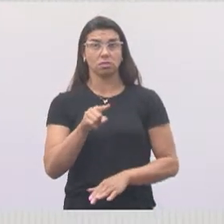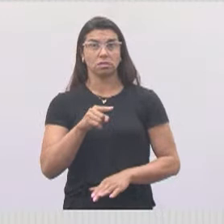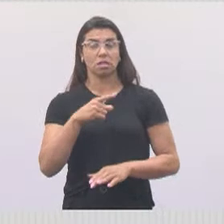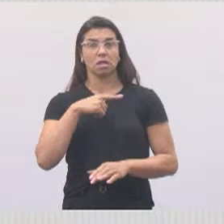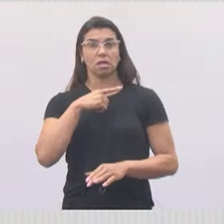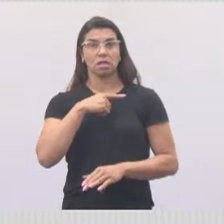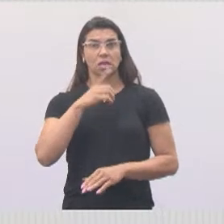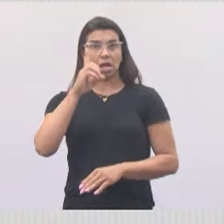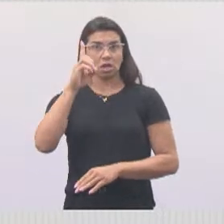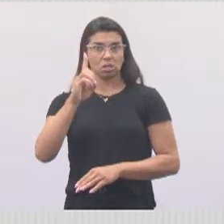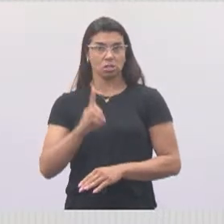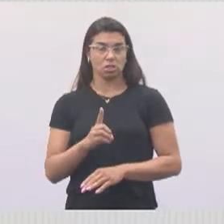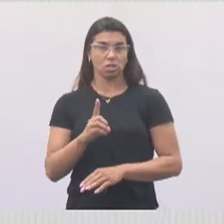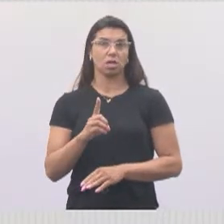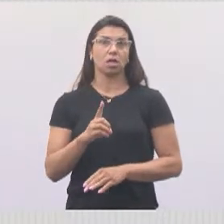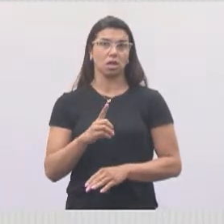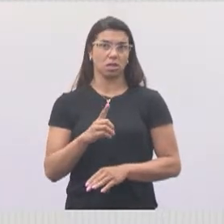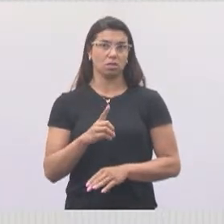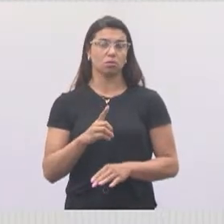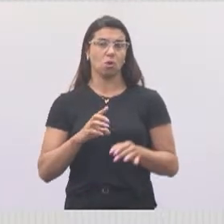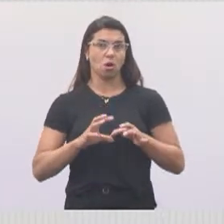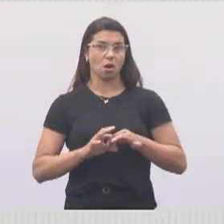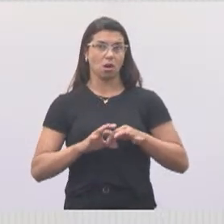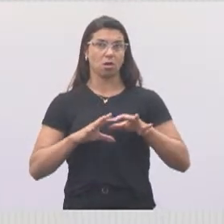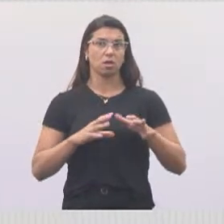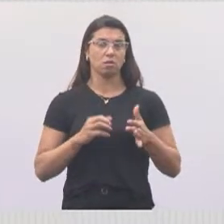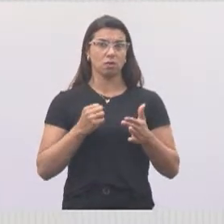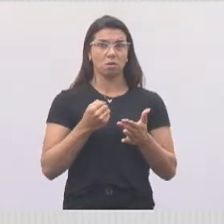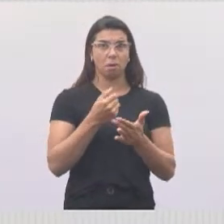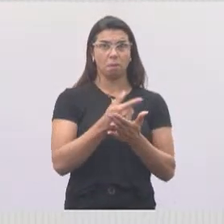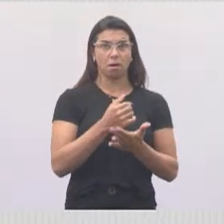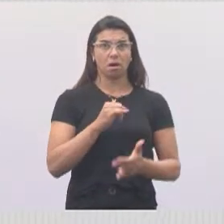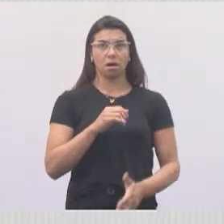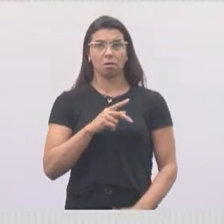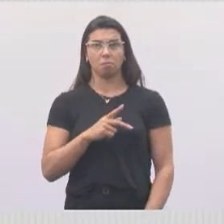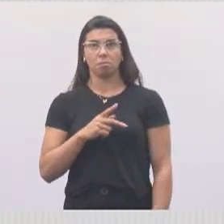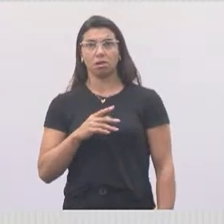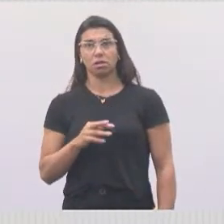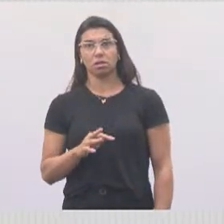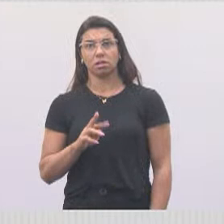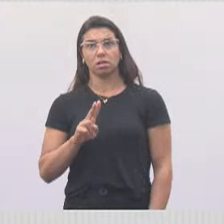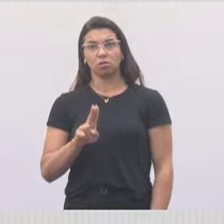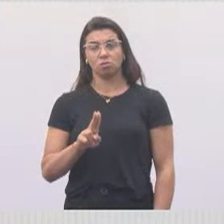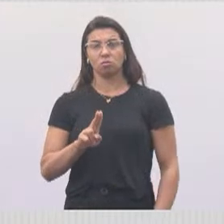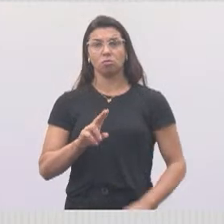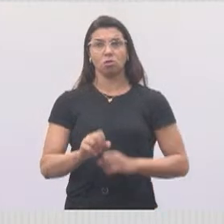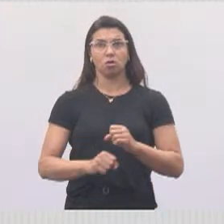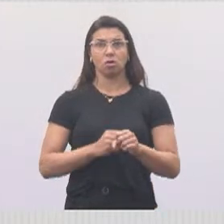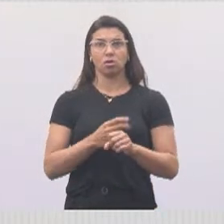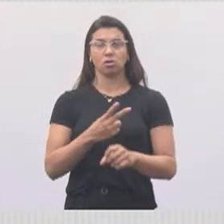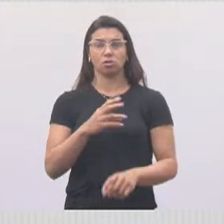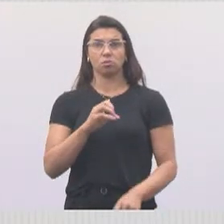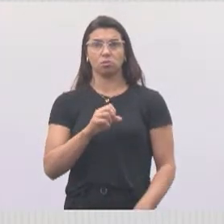se isentar do IPTU do ano de 2024, tá bom?